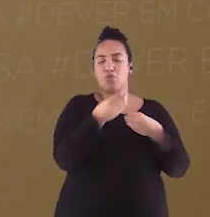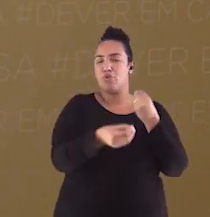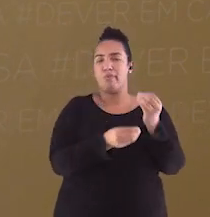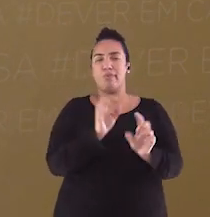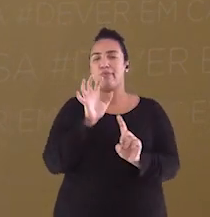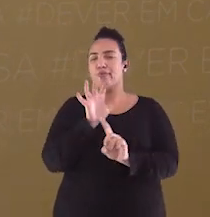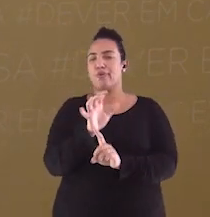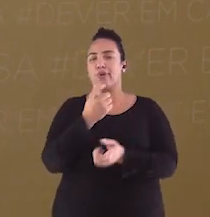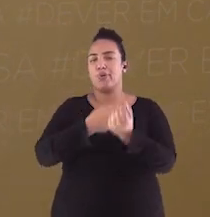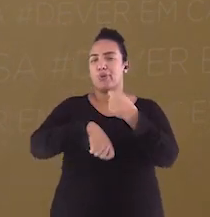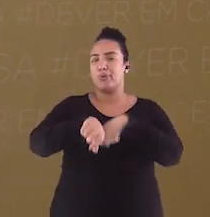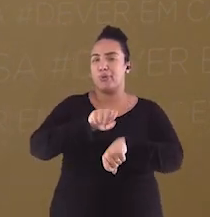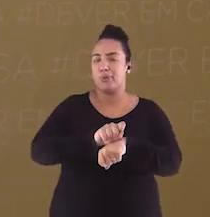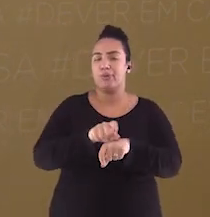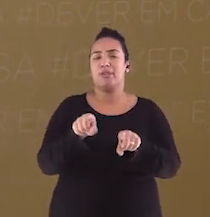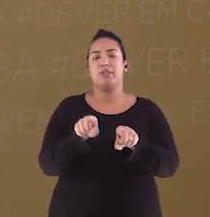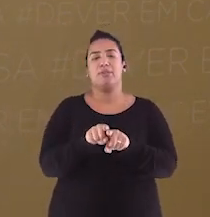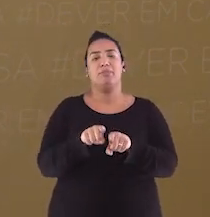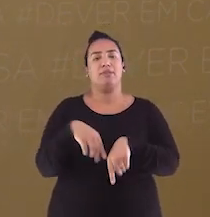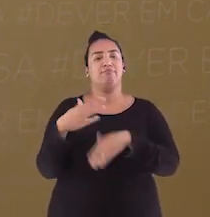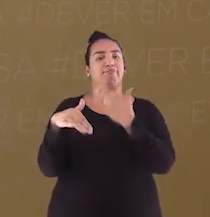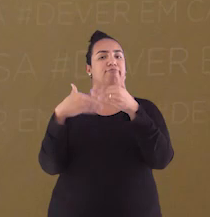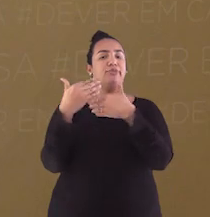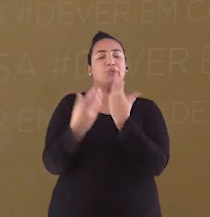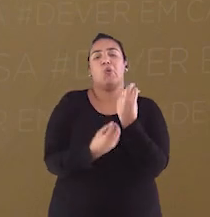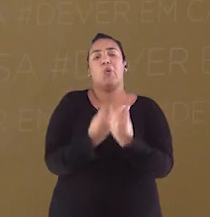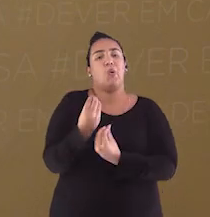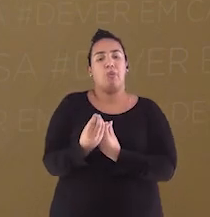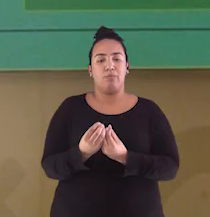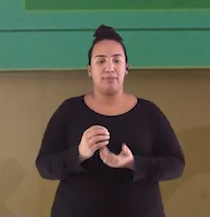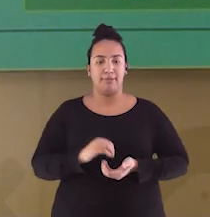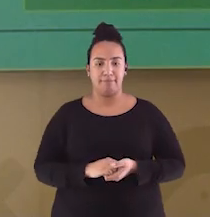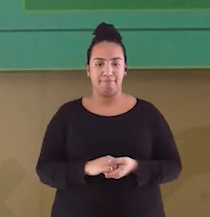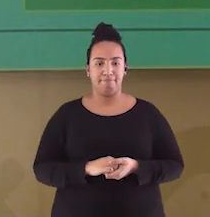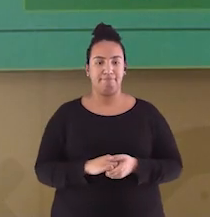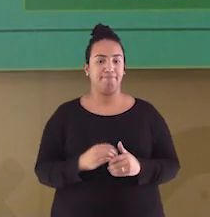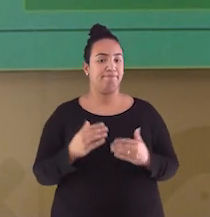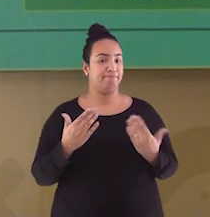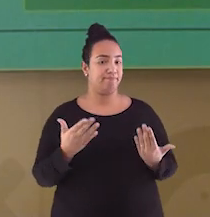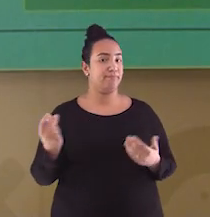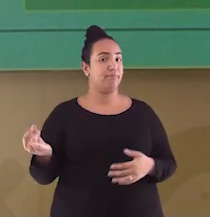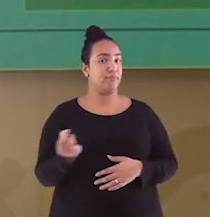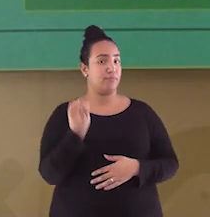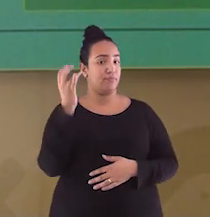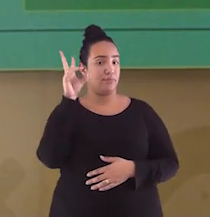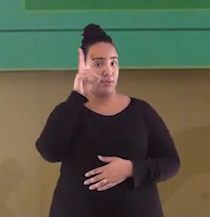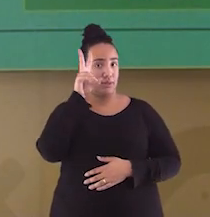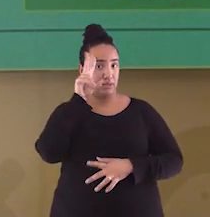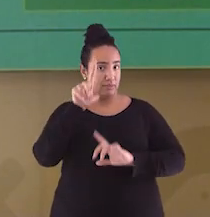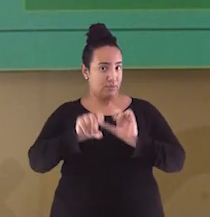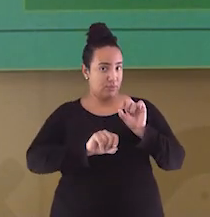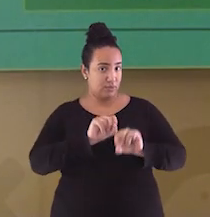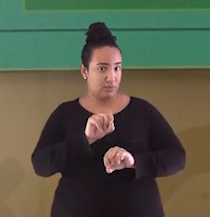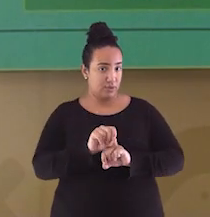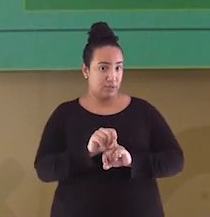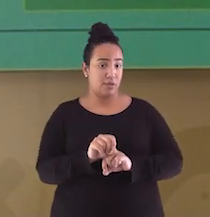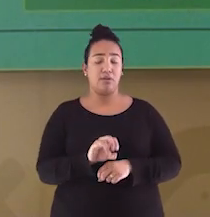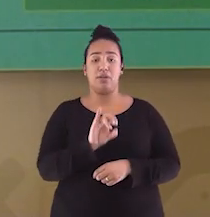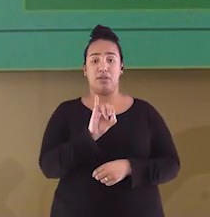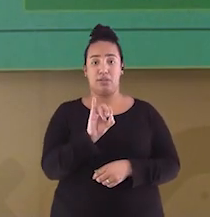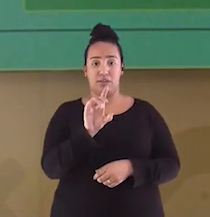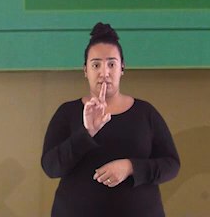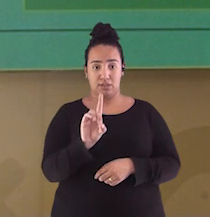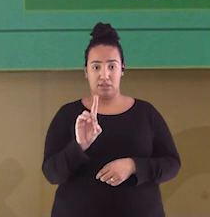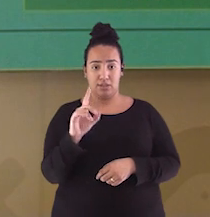desenvolvimento social do país de onde esse imigrante sai? É importante saber que os índices de